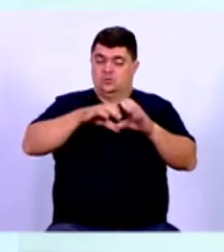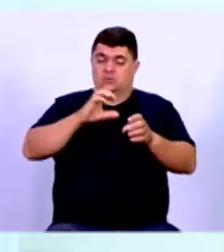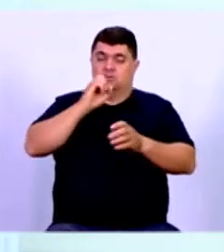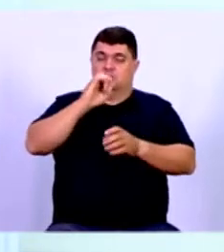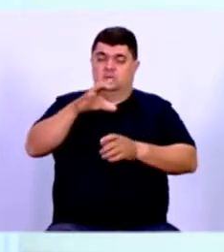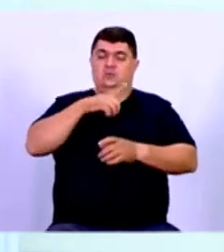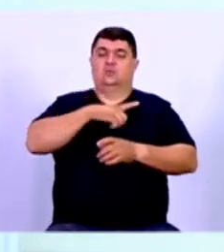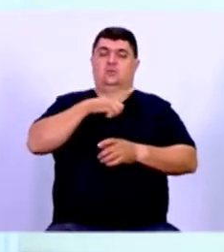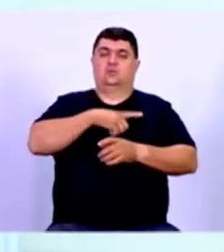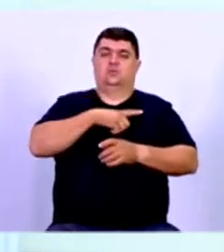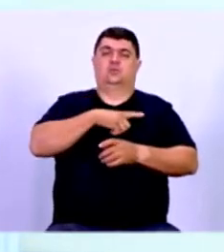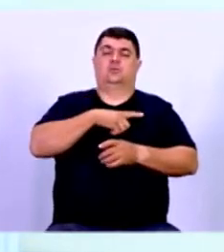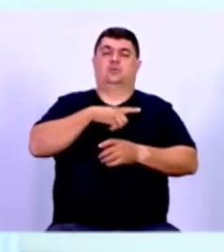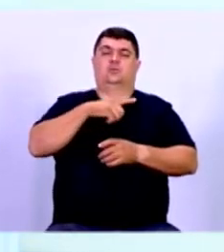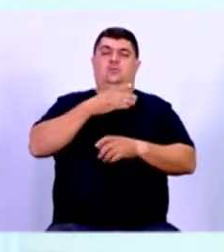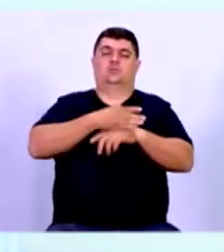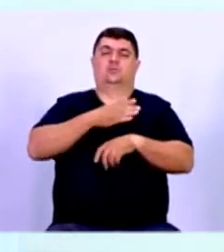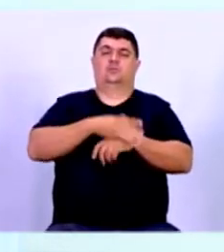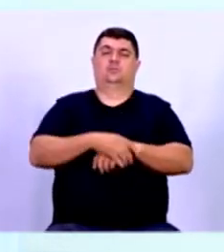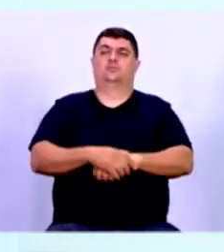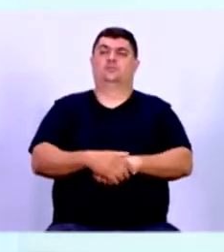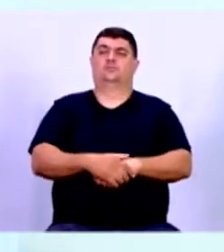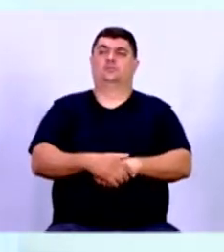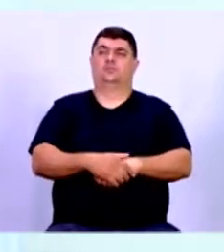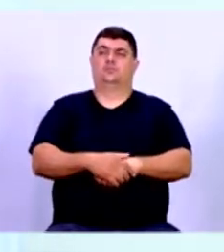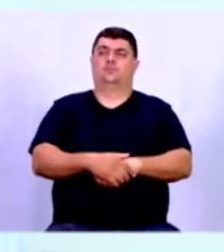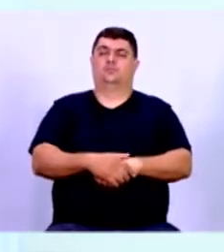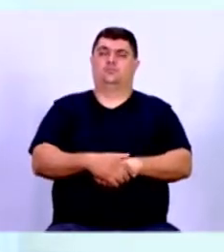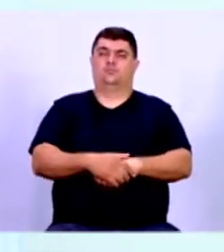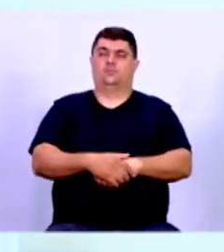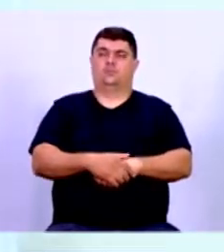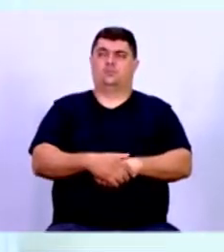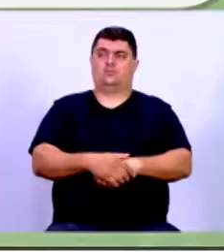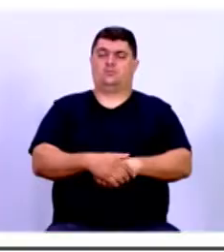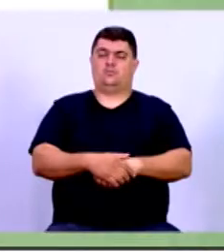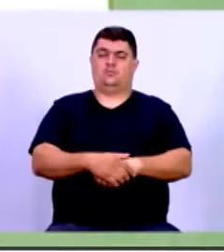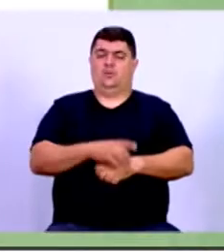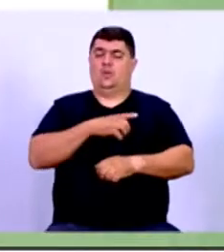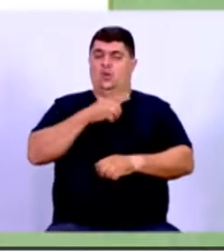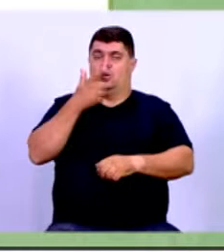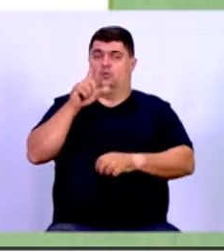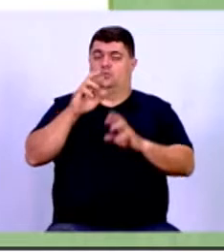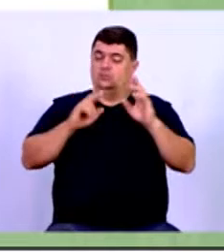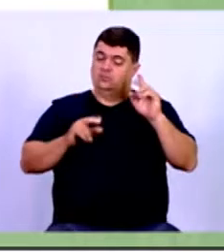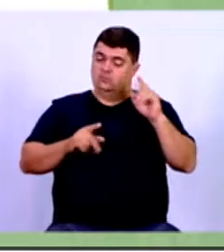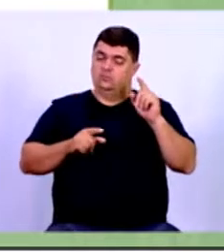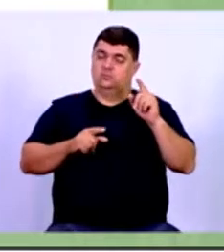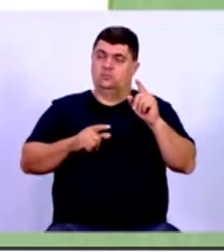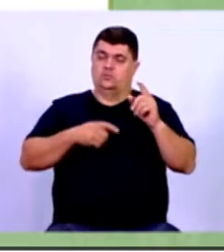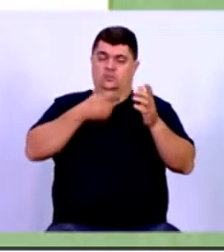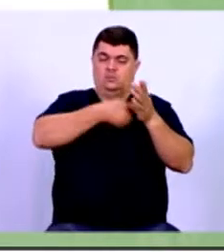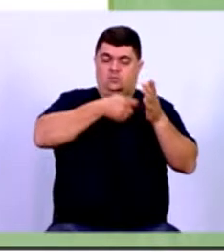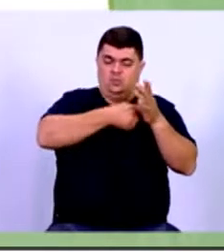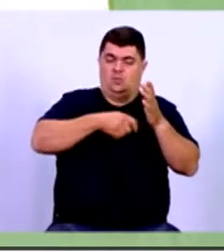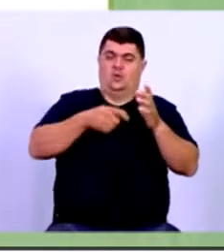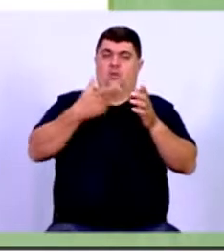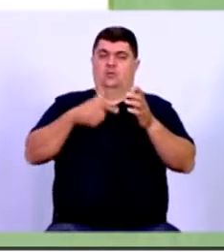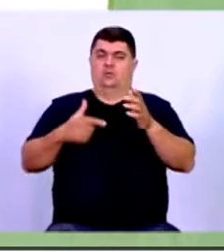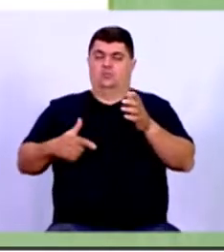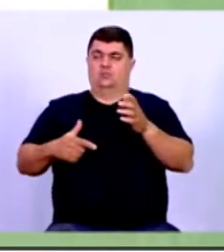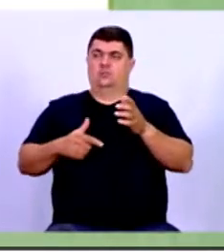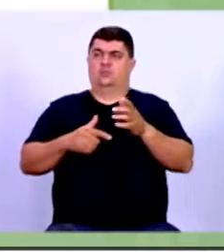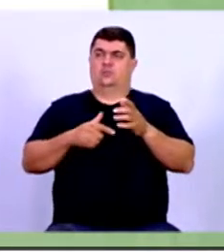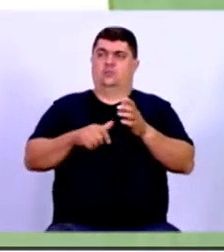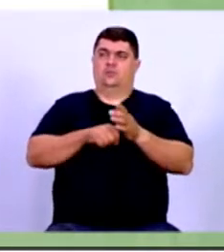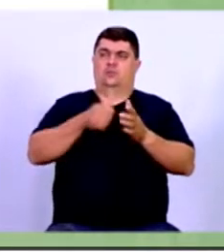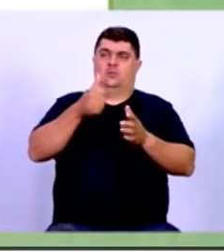certificar se você realizar a prática. Há uma diferença ainda entre esses dois, estágio obrigatório e não obrigatório. Então,